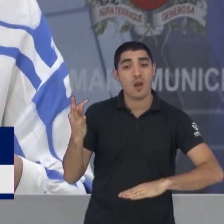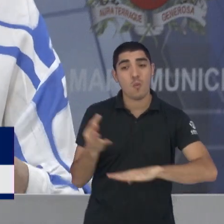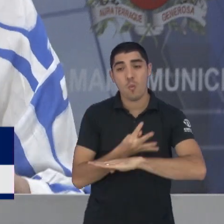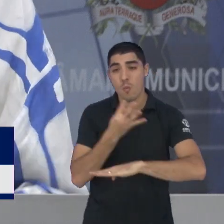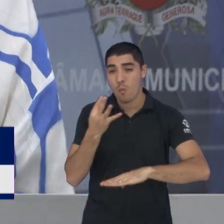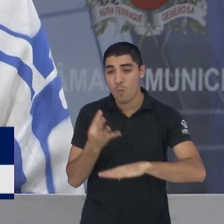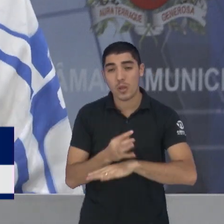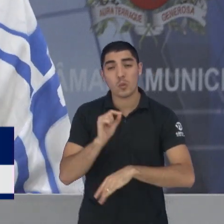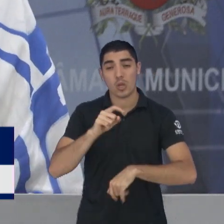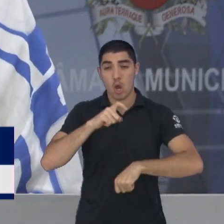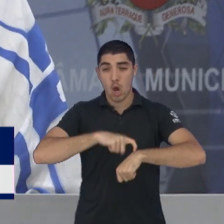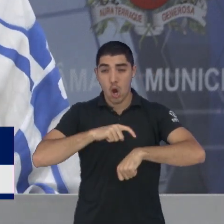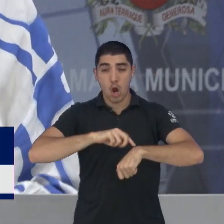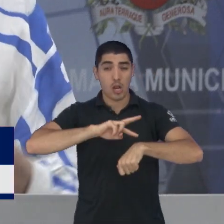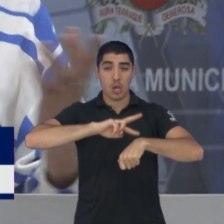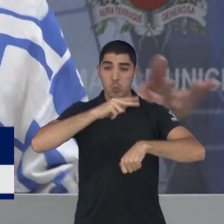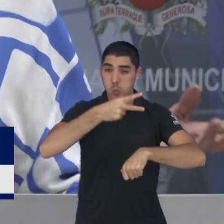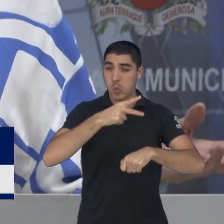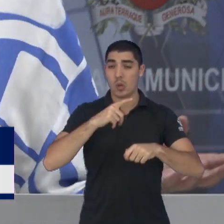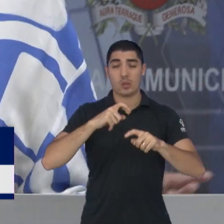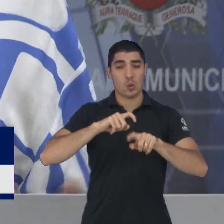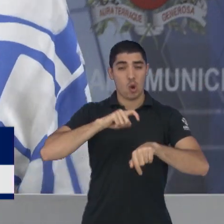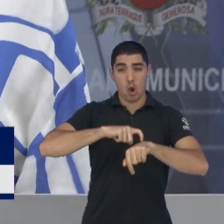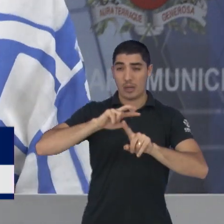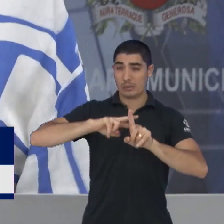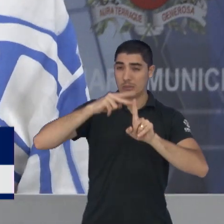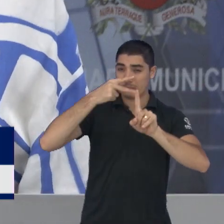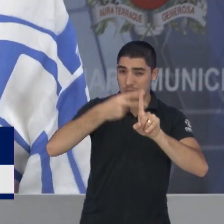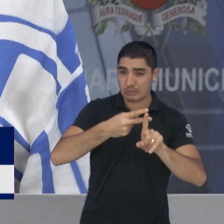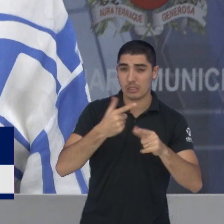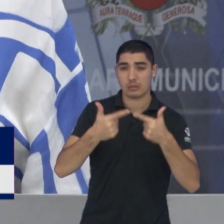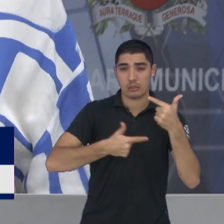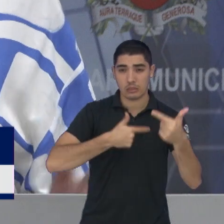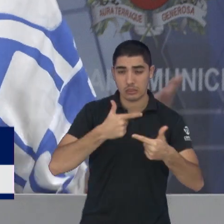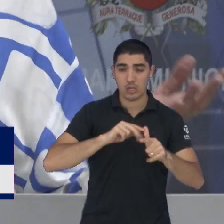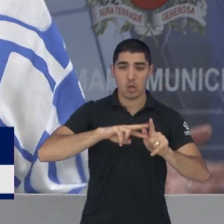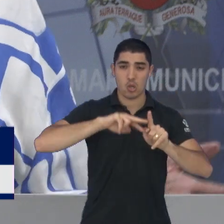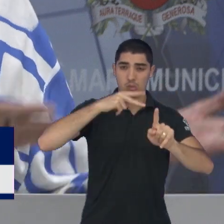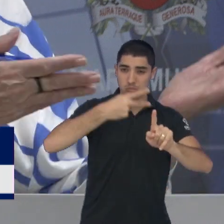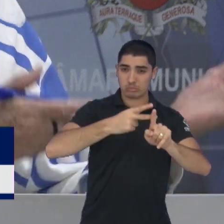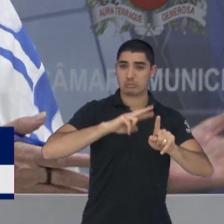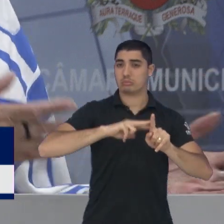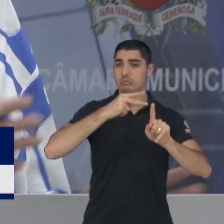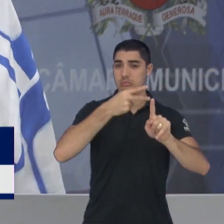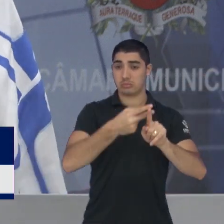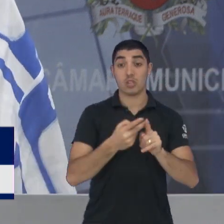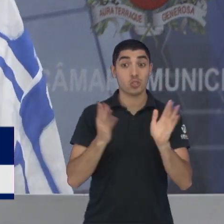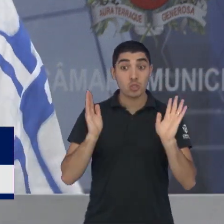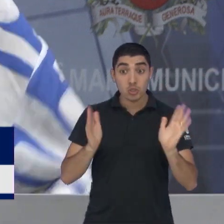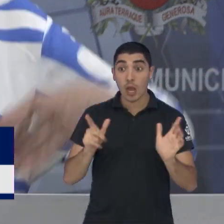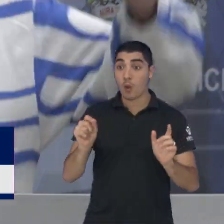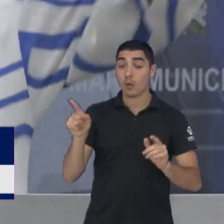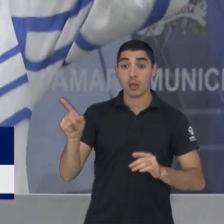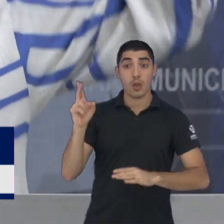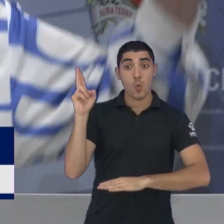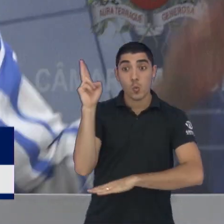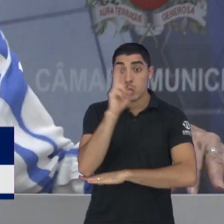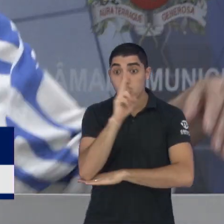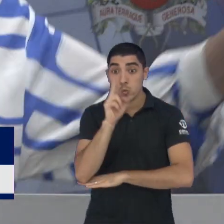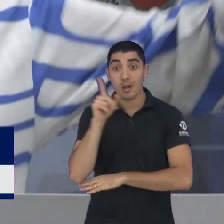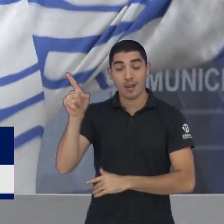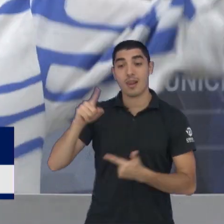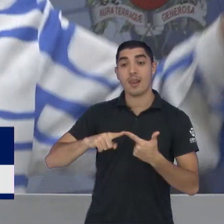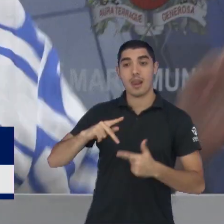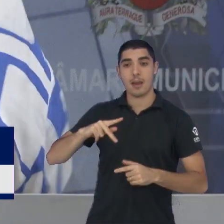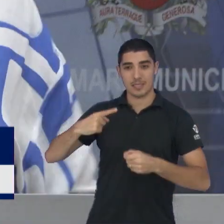dobrar a jornada, e está o caos instalado. Cadê? Foi decretada emergência.